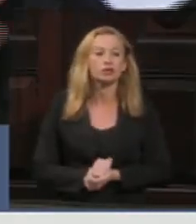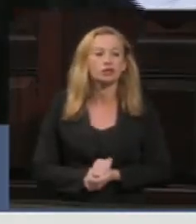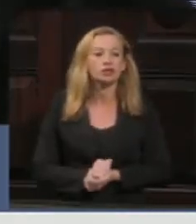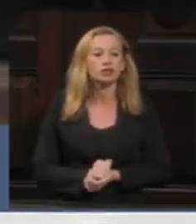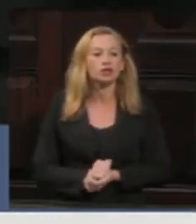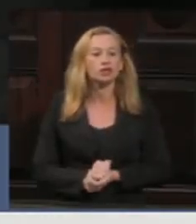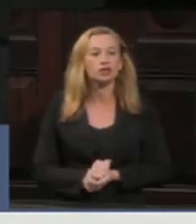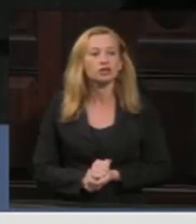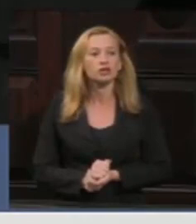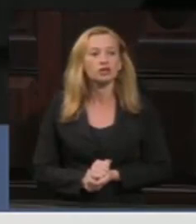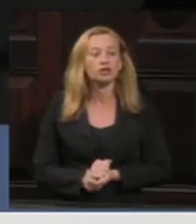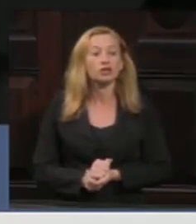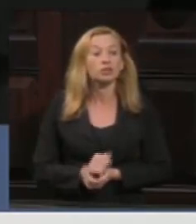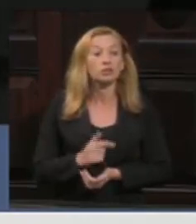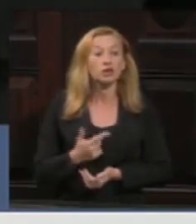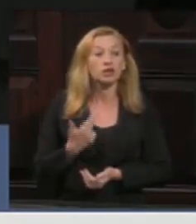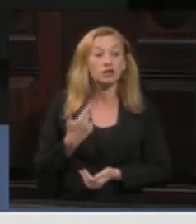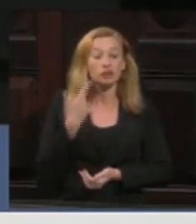mais transparente,